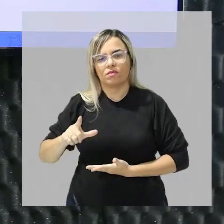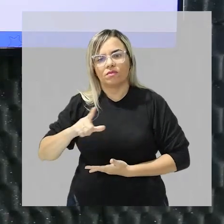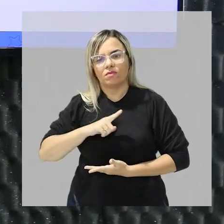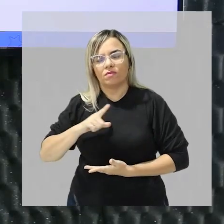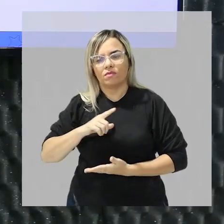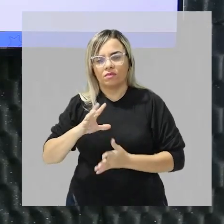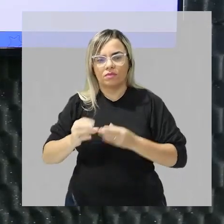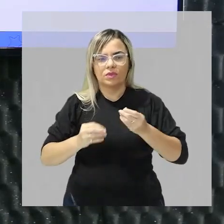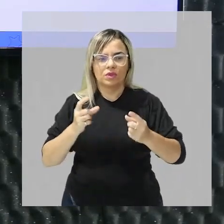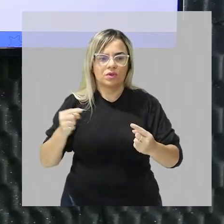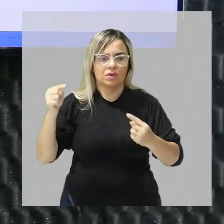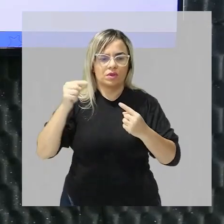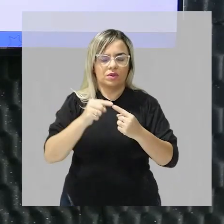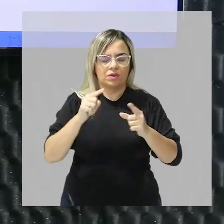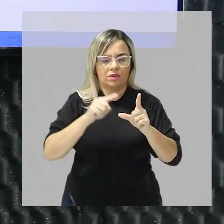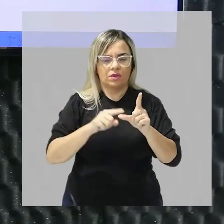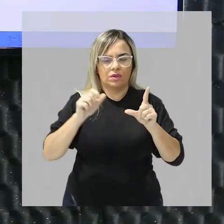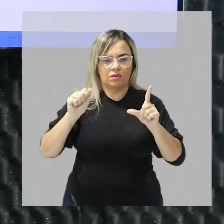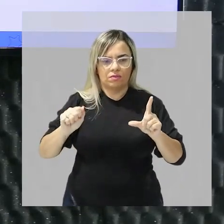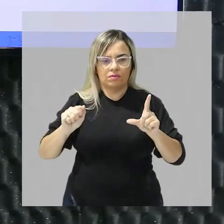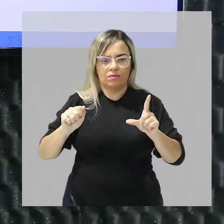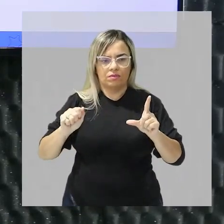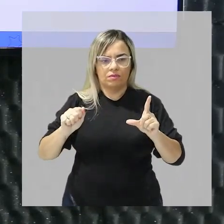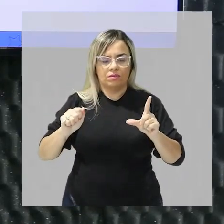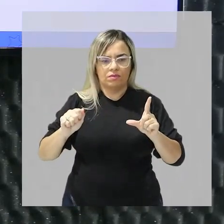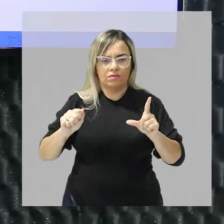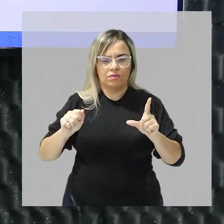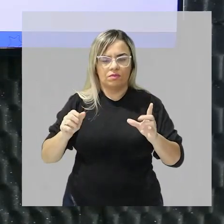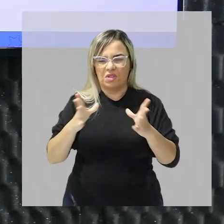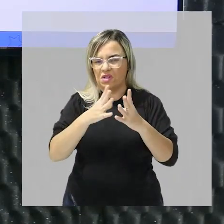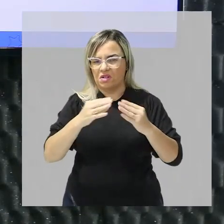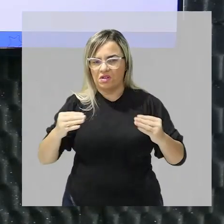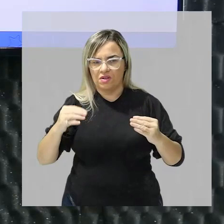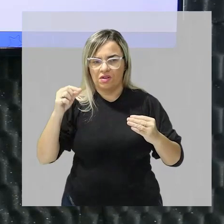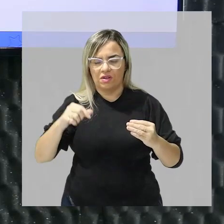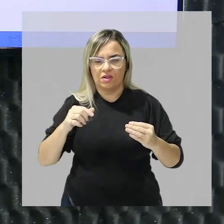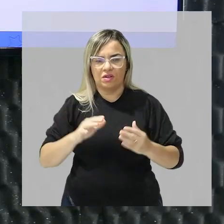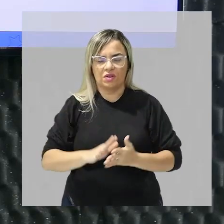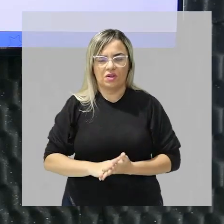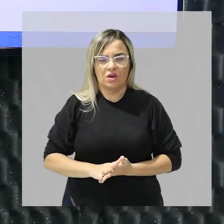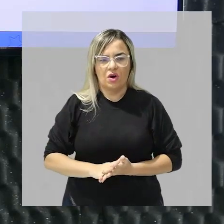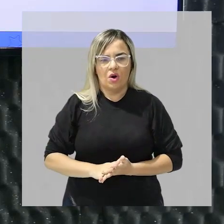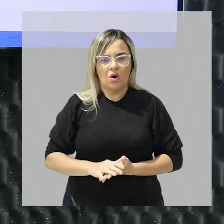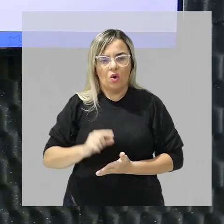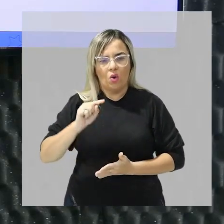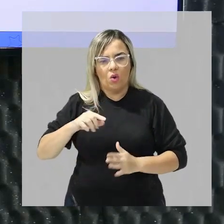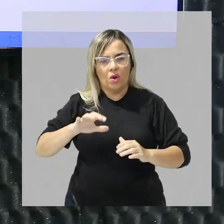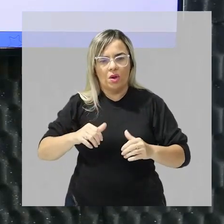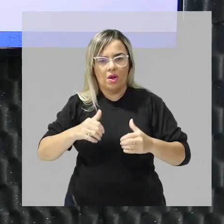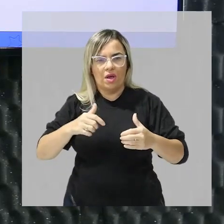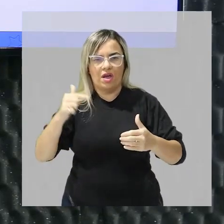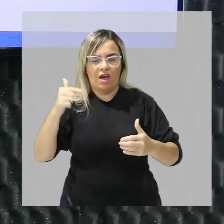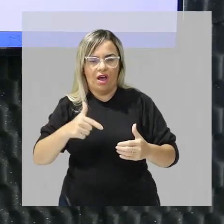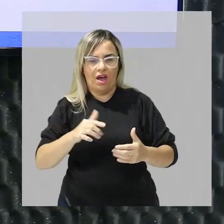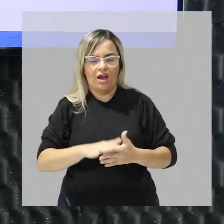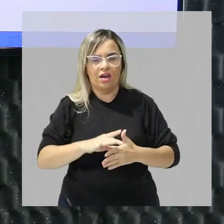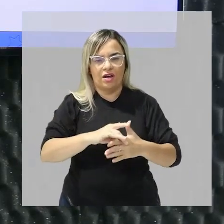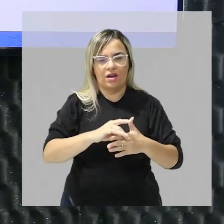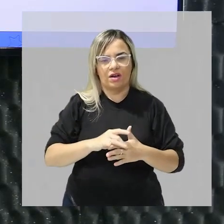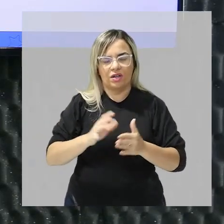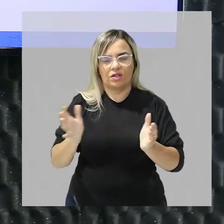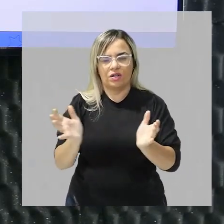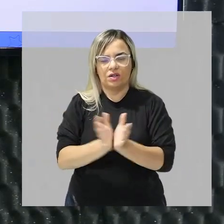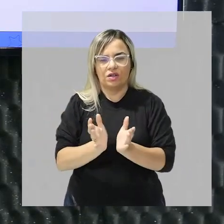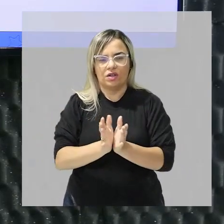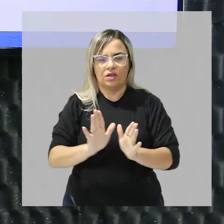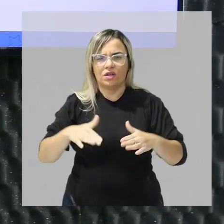letra A, eliminar privilégios de classe. Aí eu te pergunto, a questão está mais